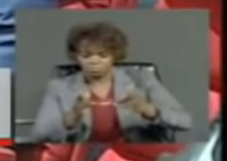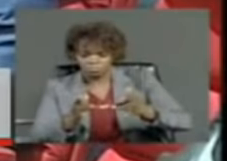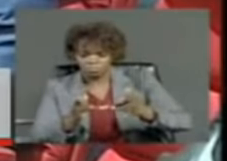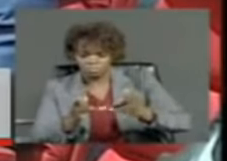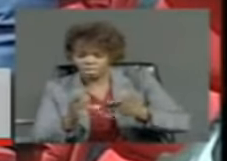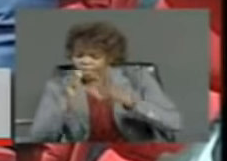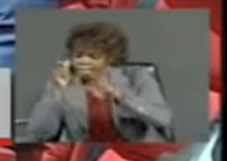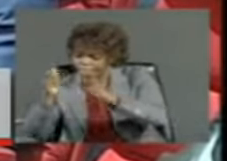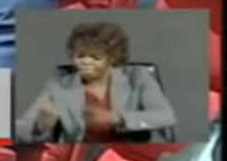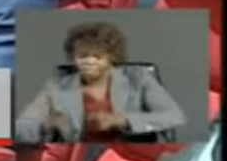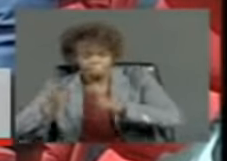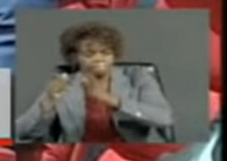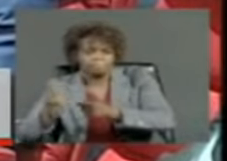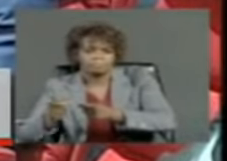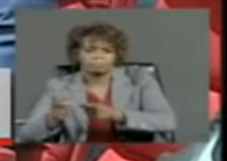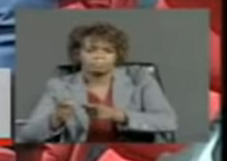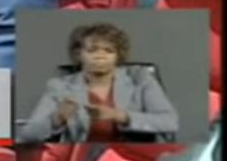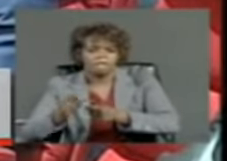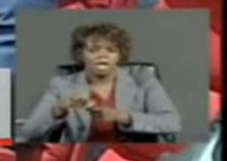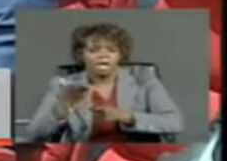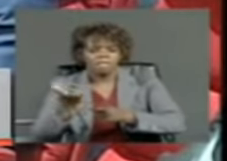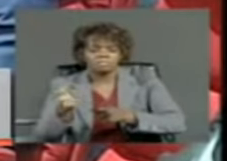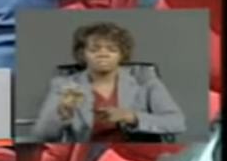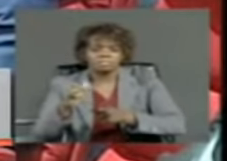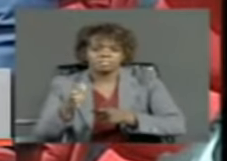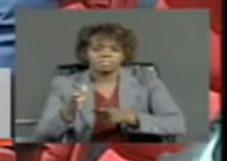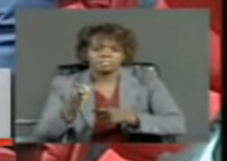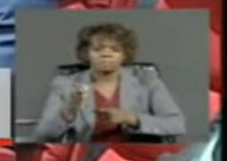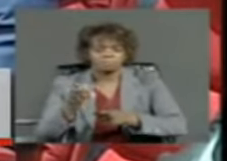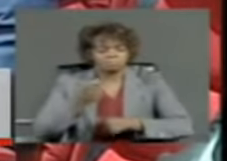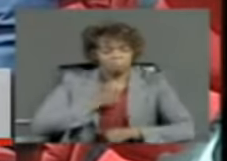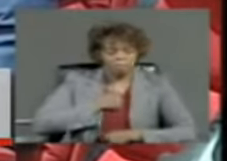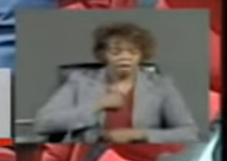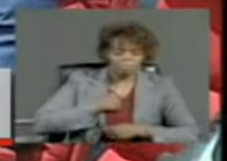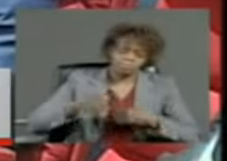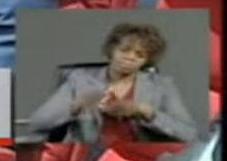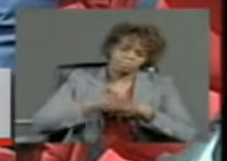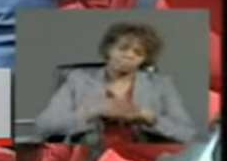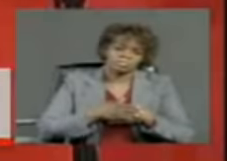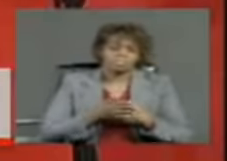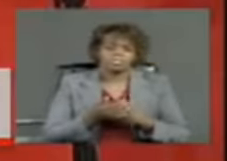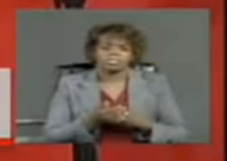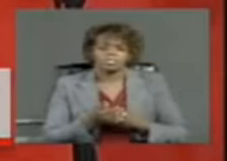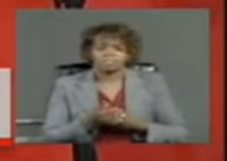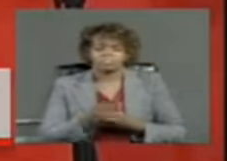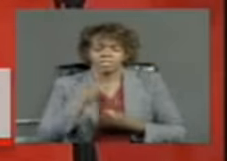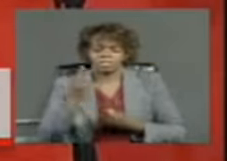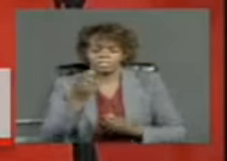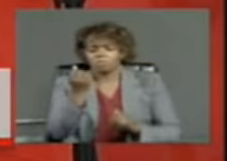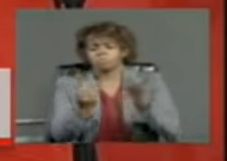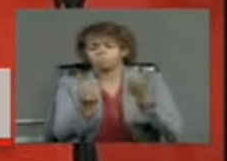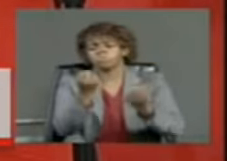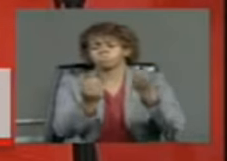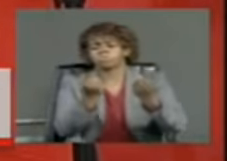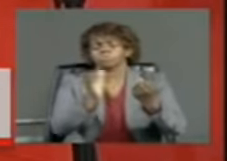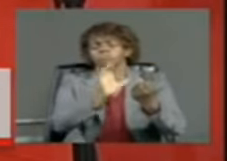E regressava, às vezes no mesmo dia, às vezes no dia seguinte. E sempre ao volante.